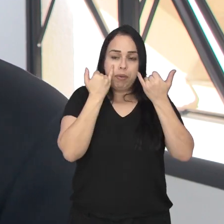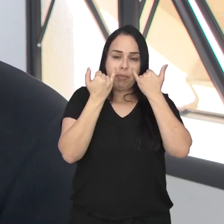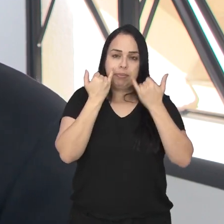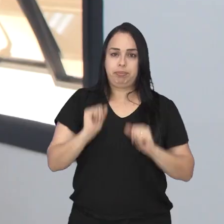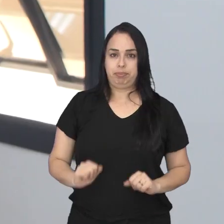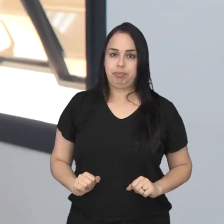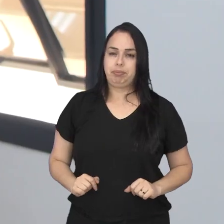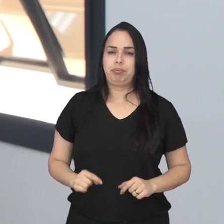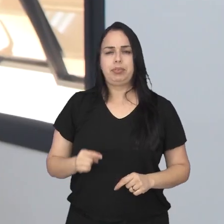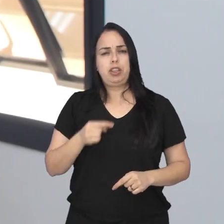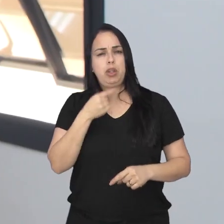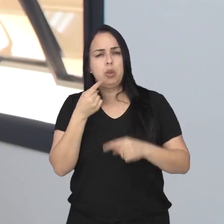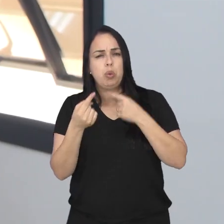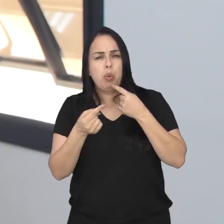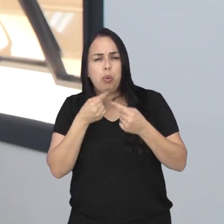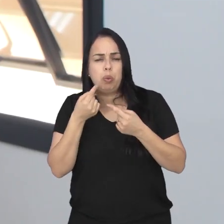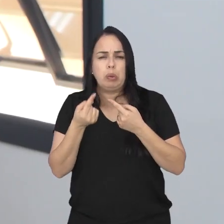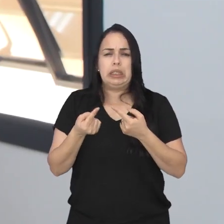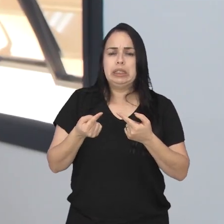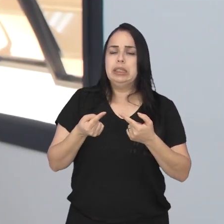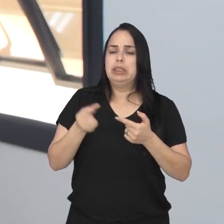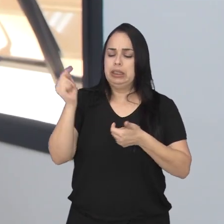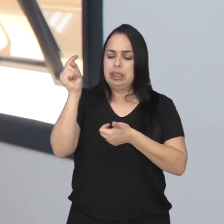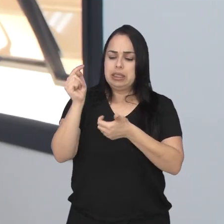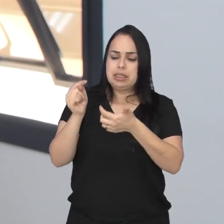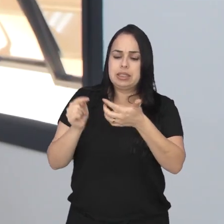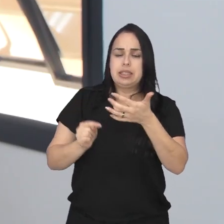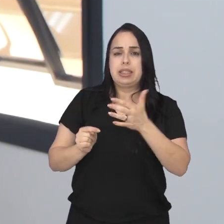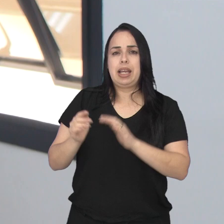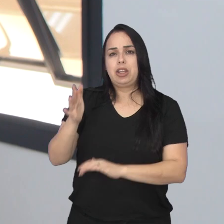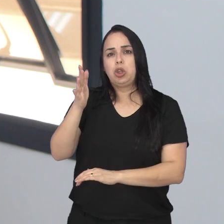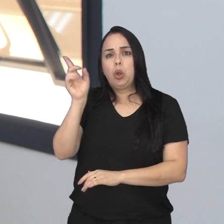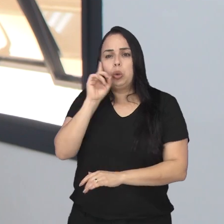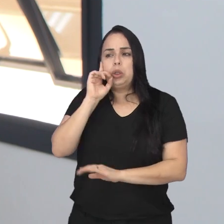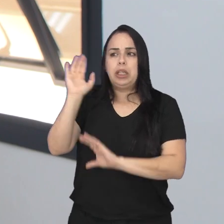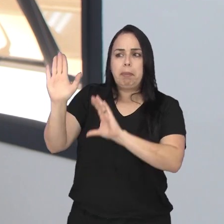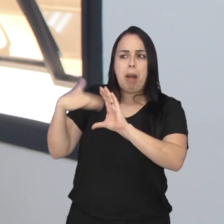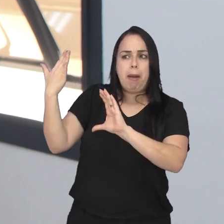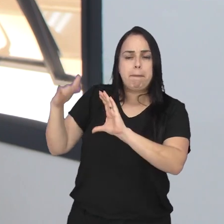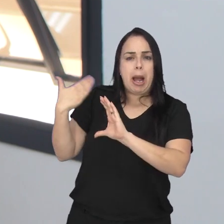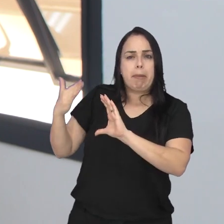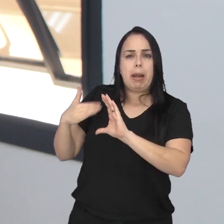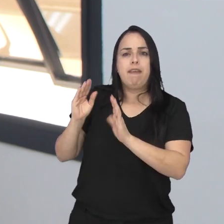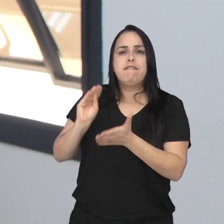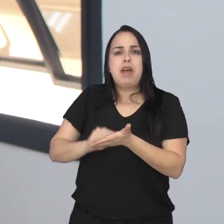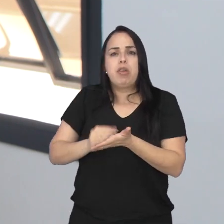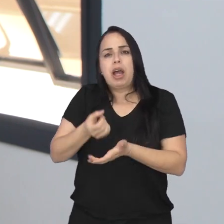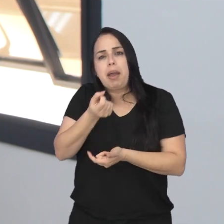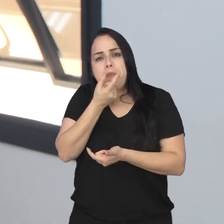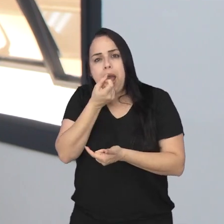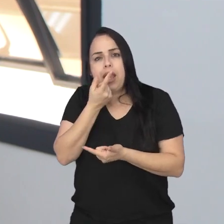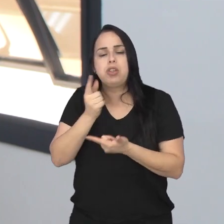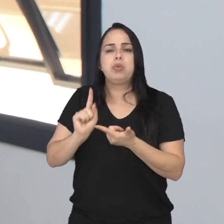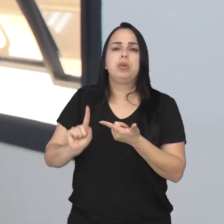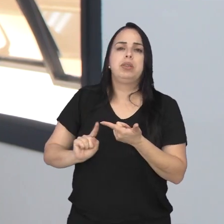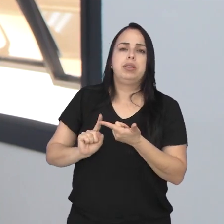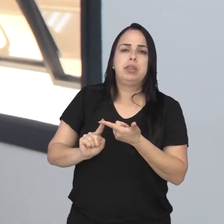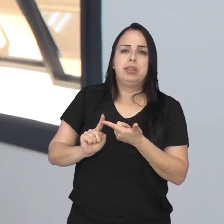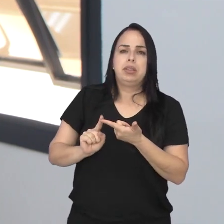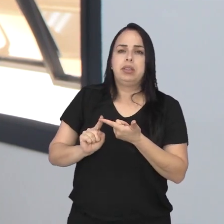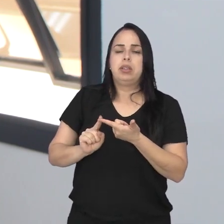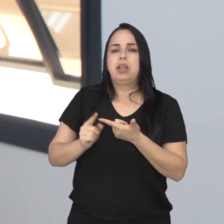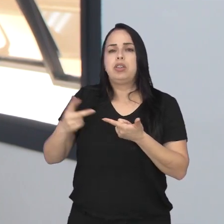para nós uma série de questionamentos que era as coisas mais pontuais que estava chegando aqui todo dia que era falta de